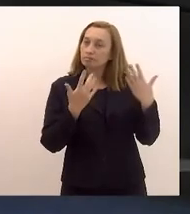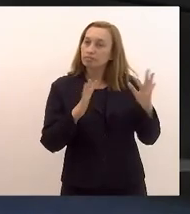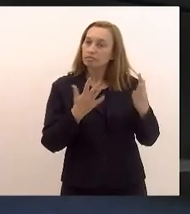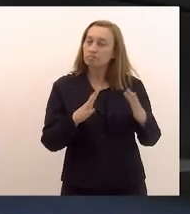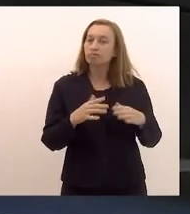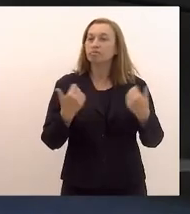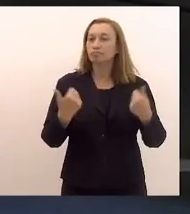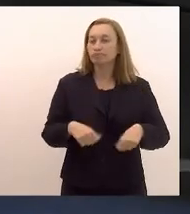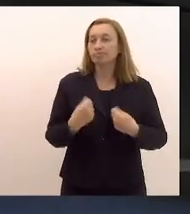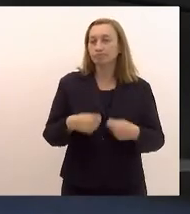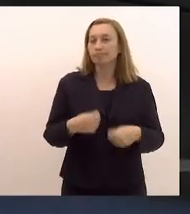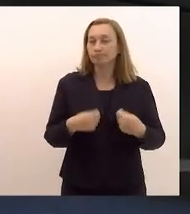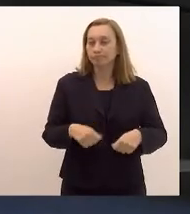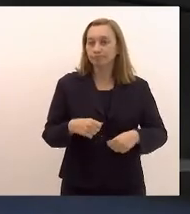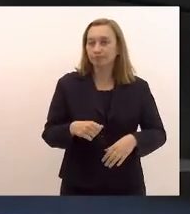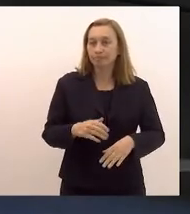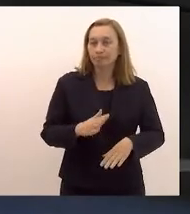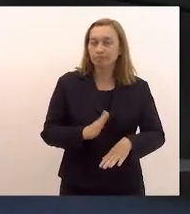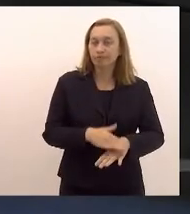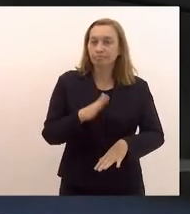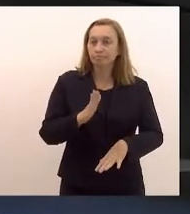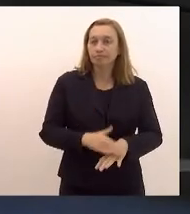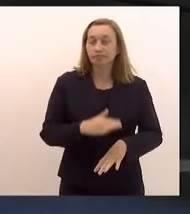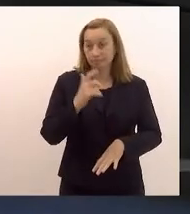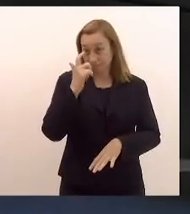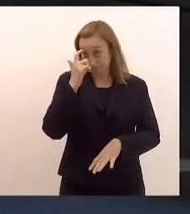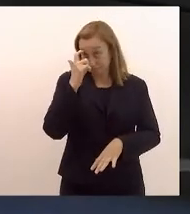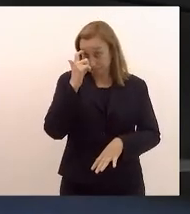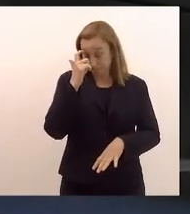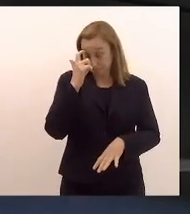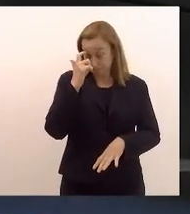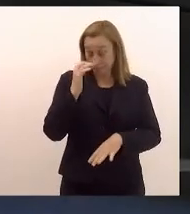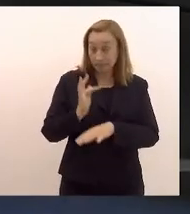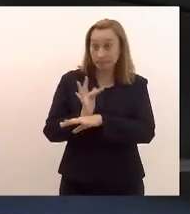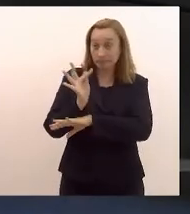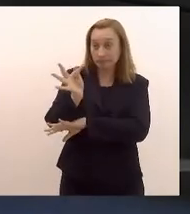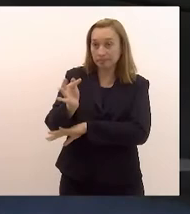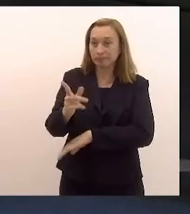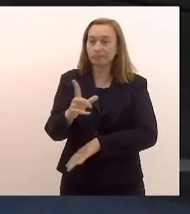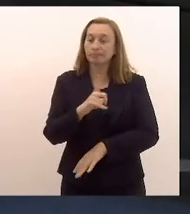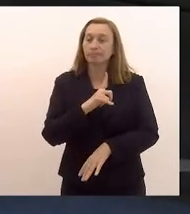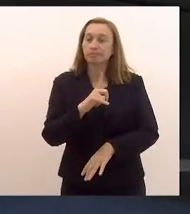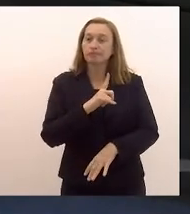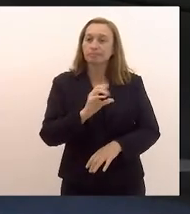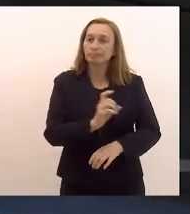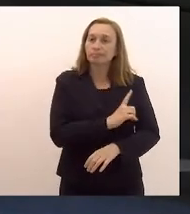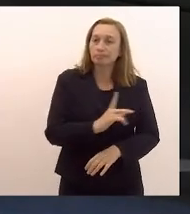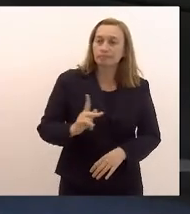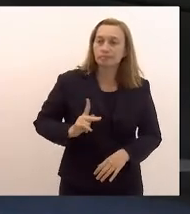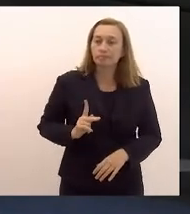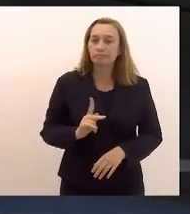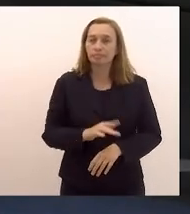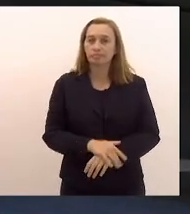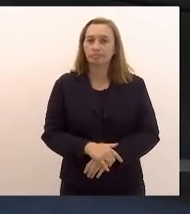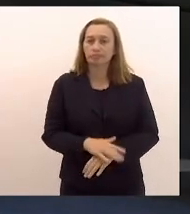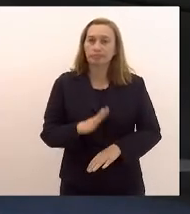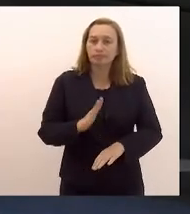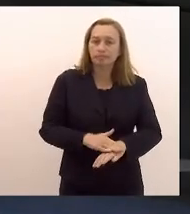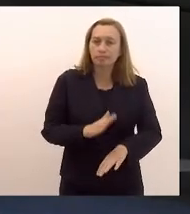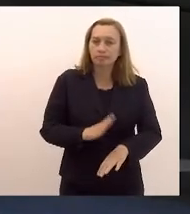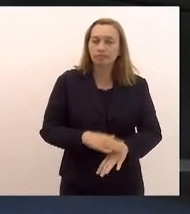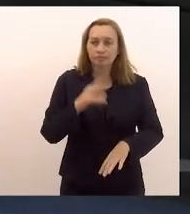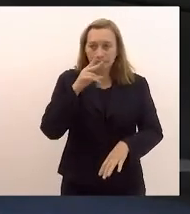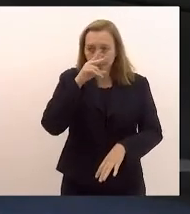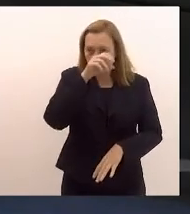precisamos fomentar mais e mais a esperança de que a defensoria esteja cada vez